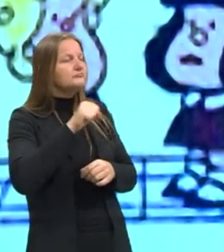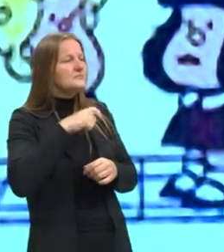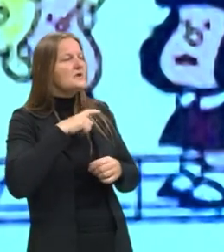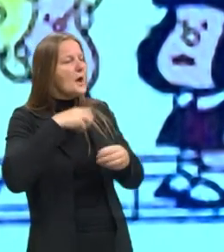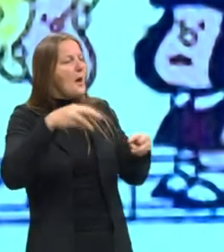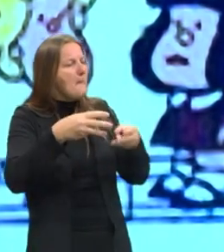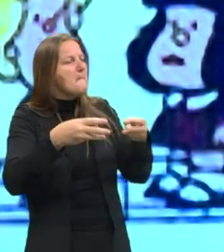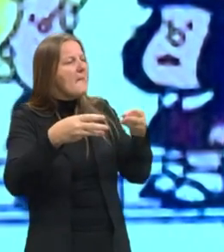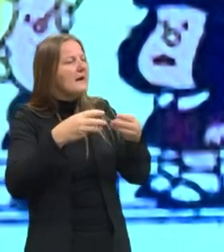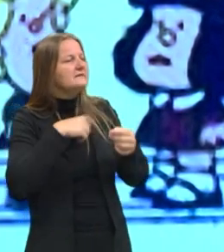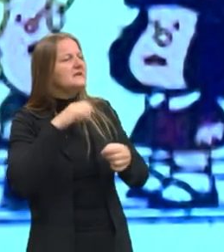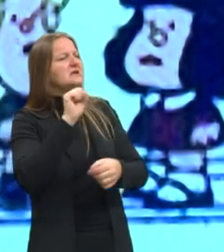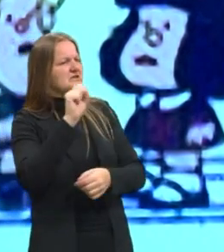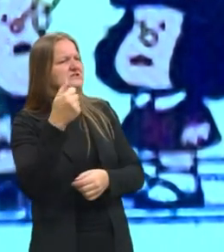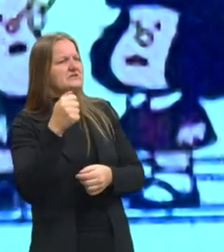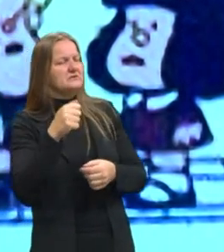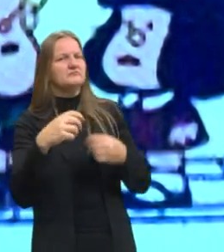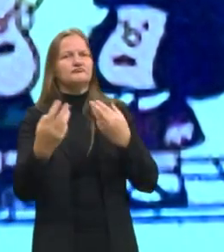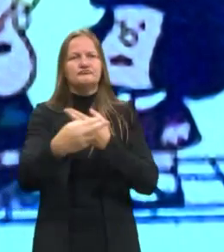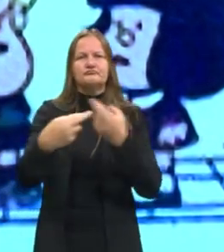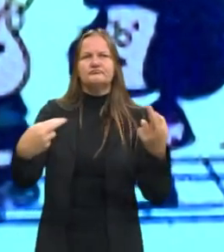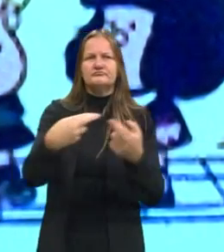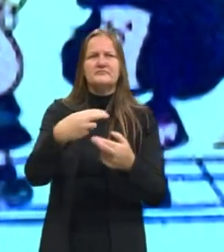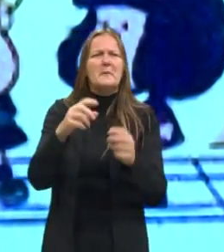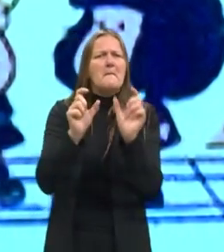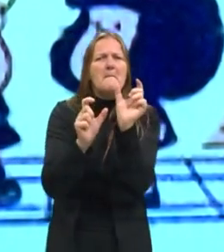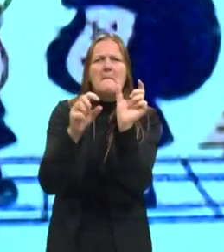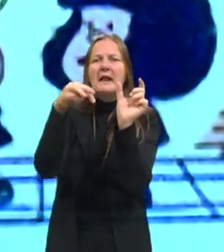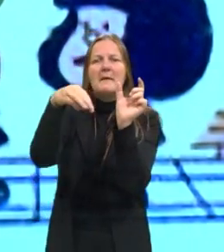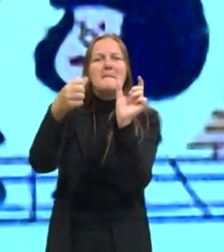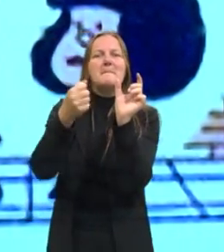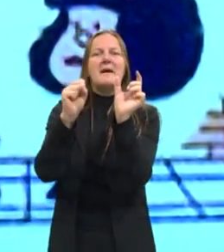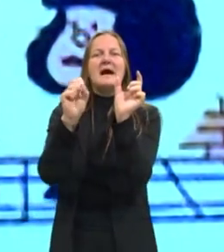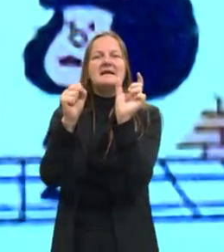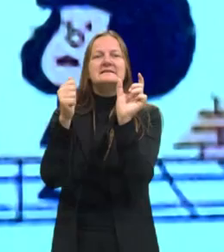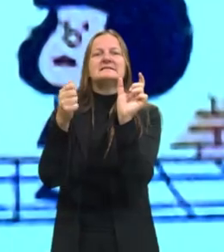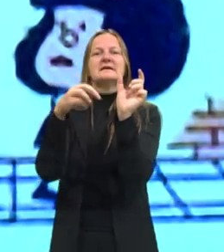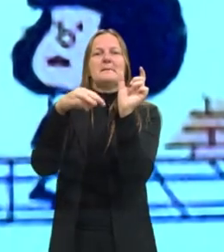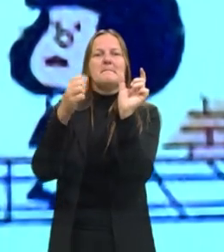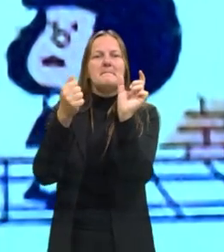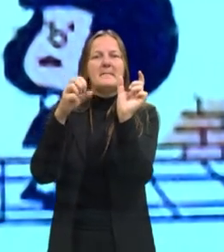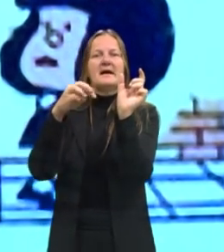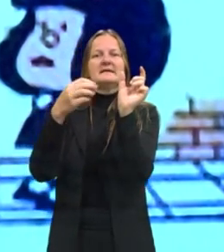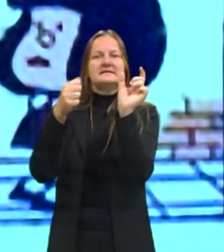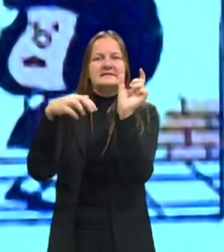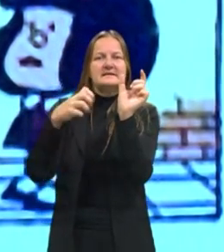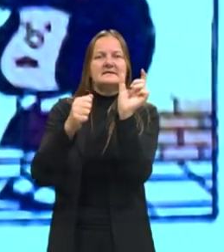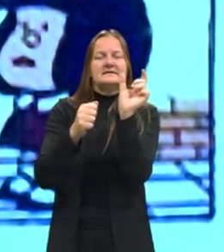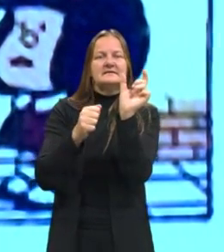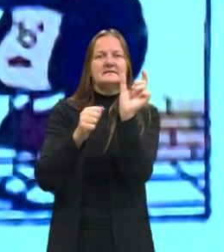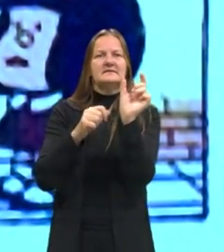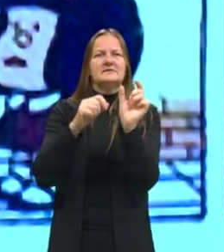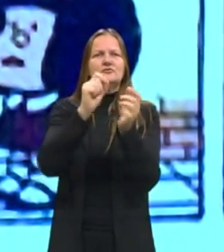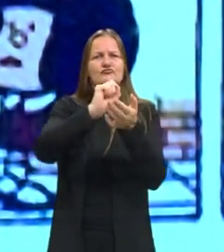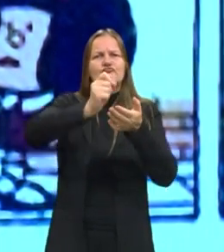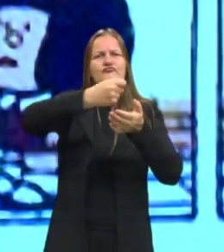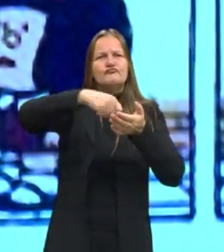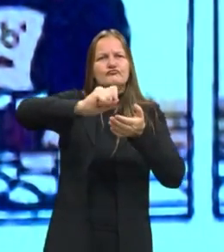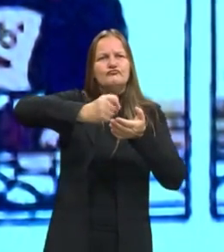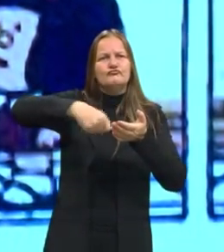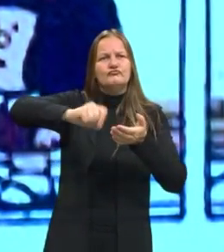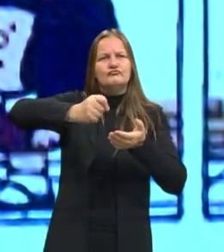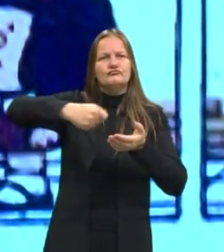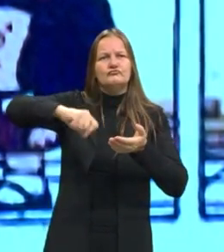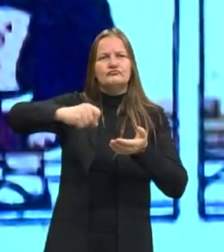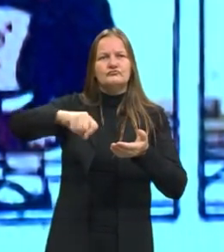essa massa é sã. E a gente percebe que tudo está com aquela letra que a gente chama de letra de caligrafia, letra mão,